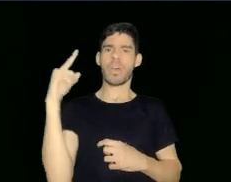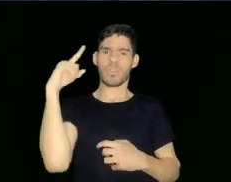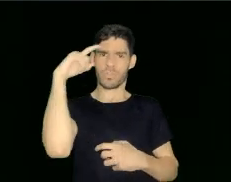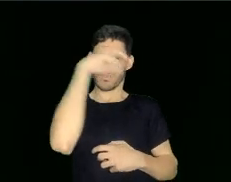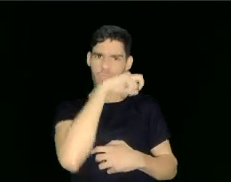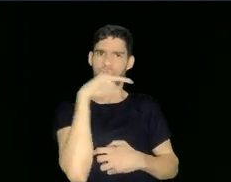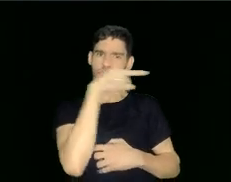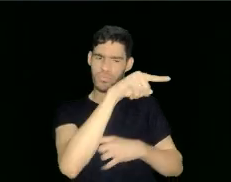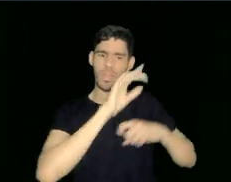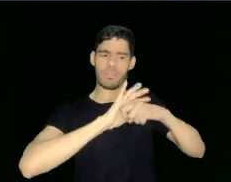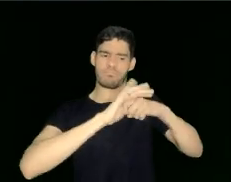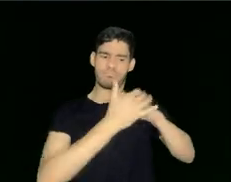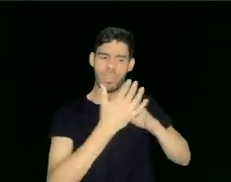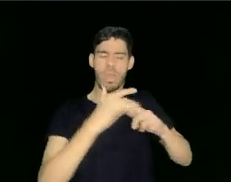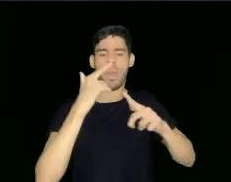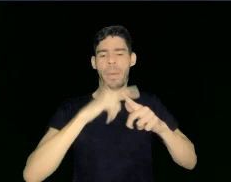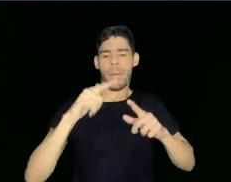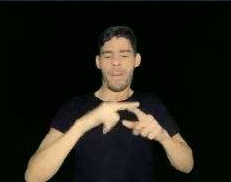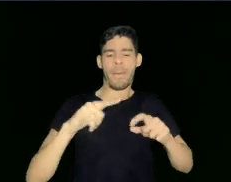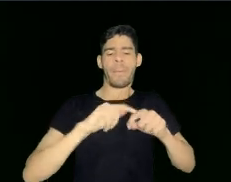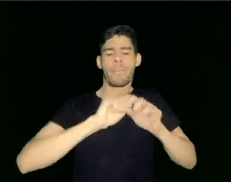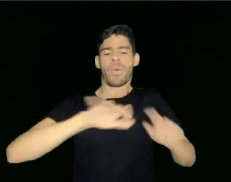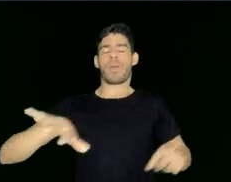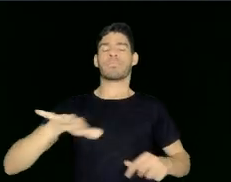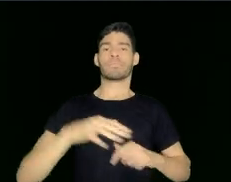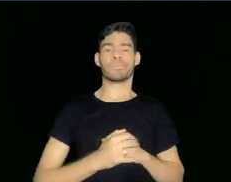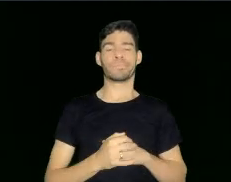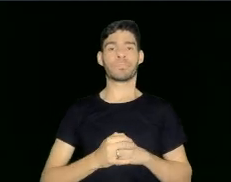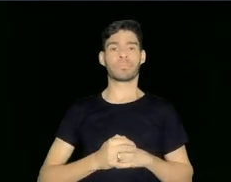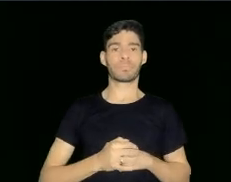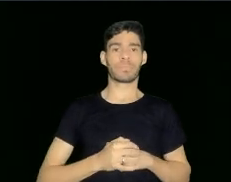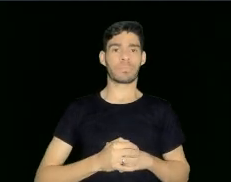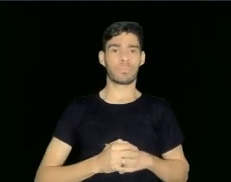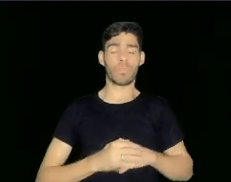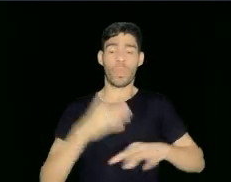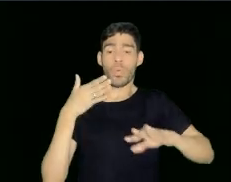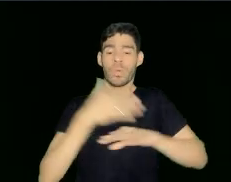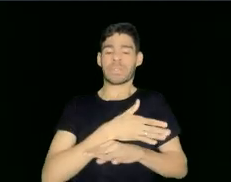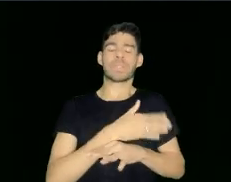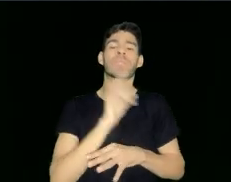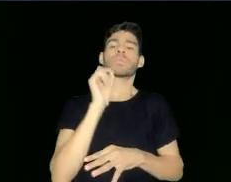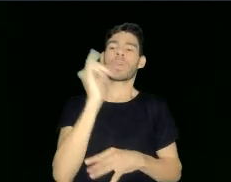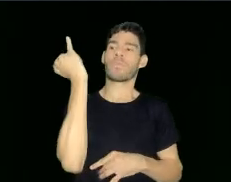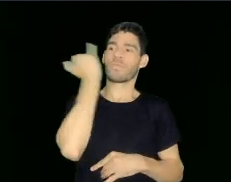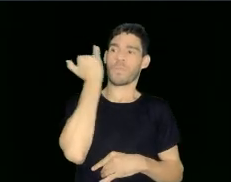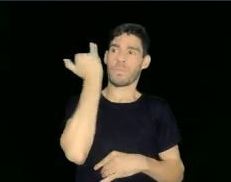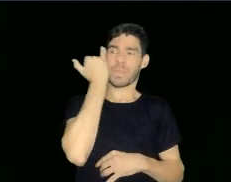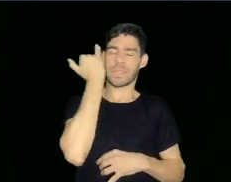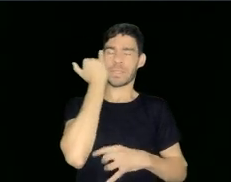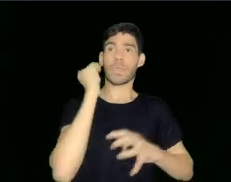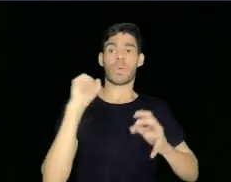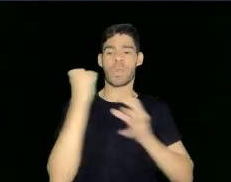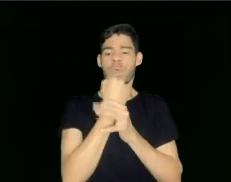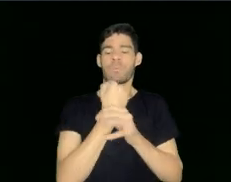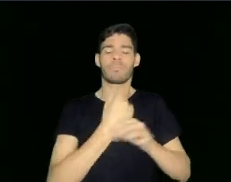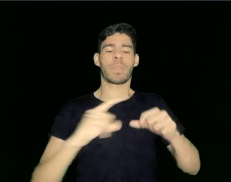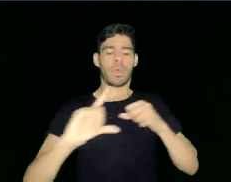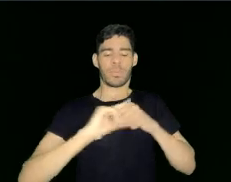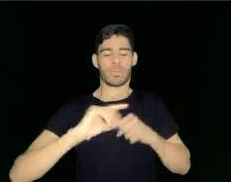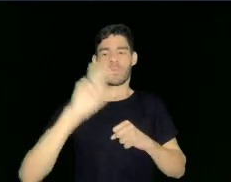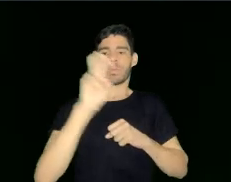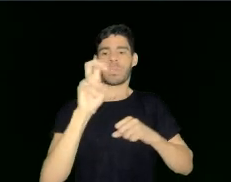seja efetivo, mormente nessa difícil quadra de calamidade pública causada pelo coronavírus. E o acesso